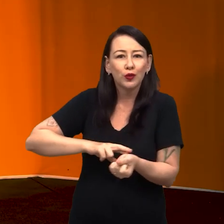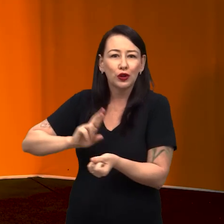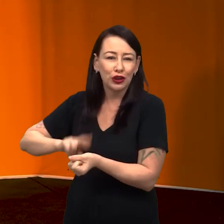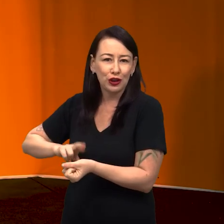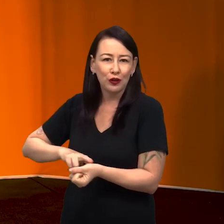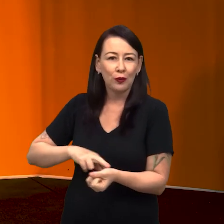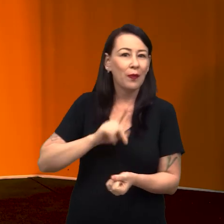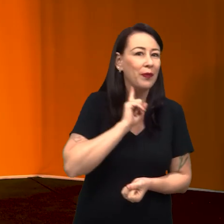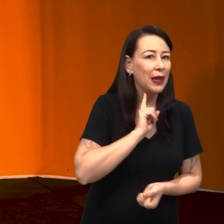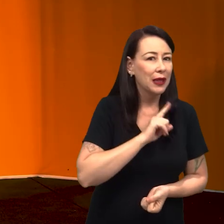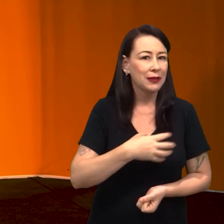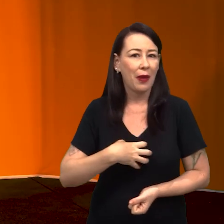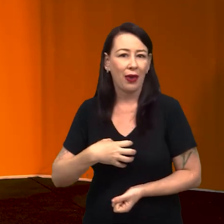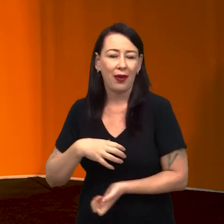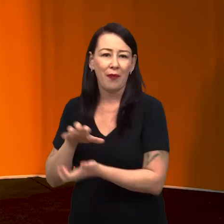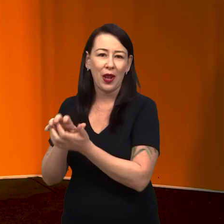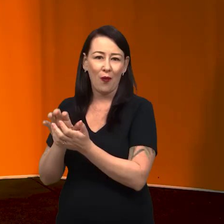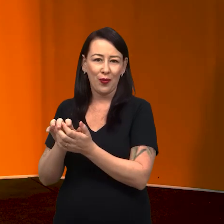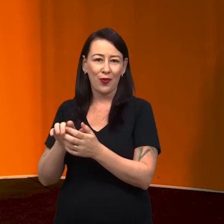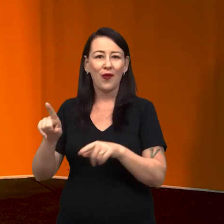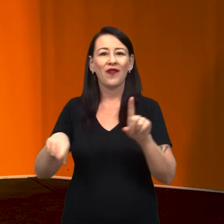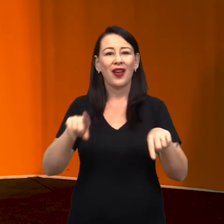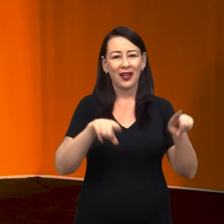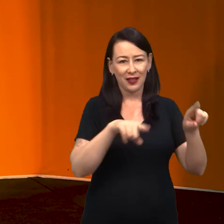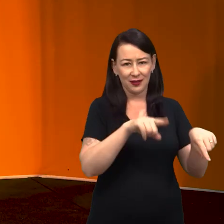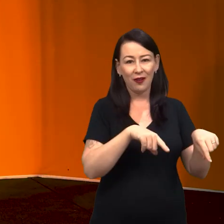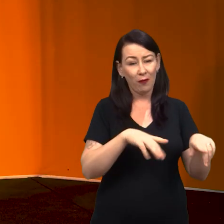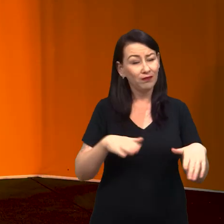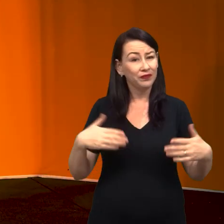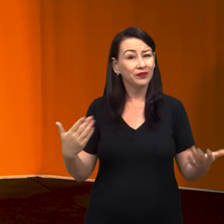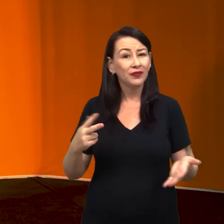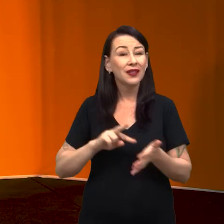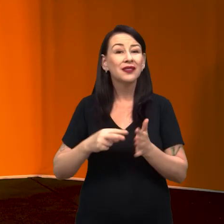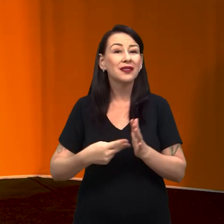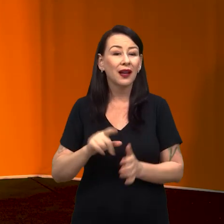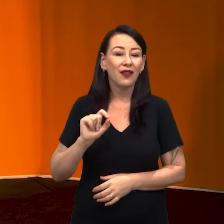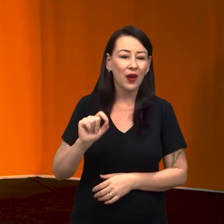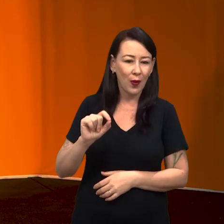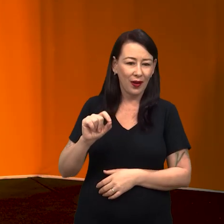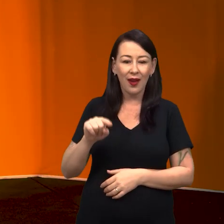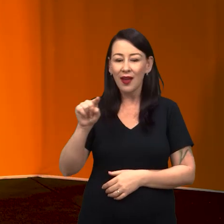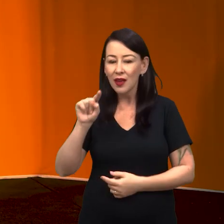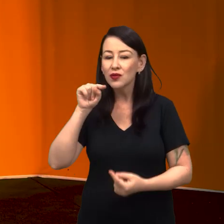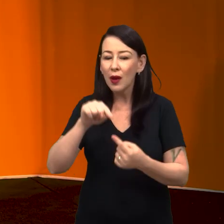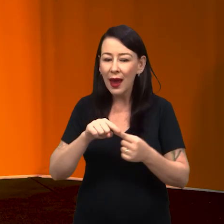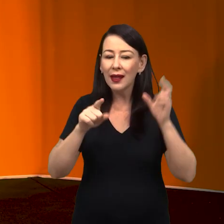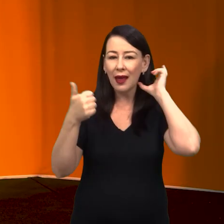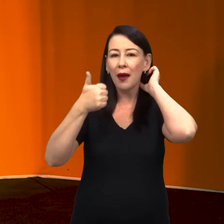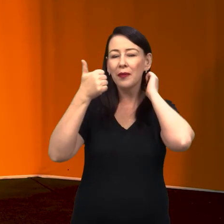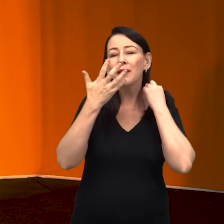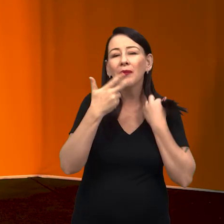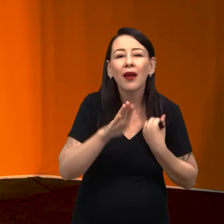Minas, Bahia, Pernambuco. Então, a gente está falando de um repertório que é da